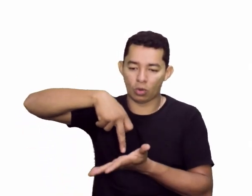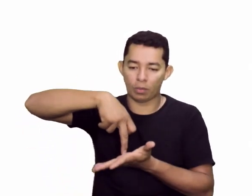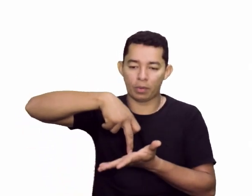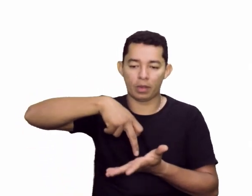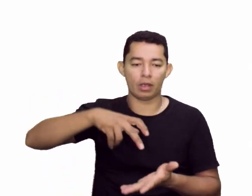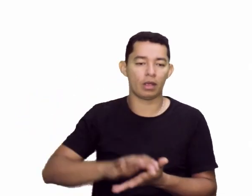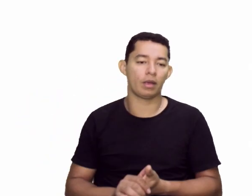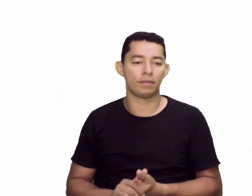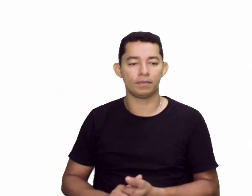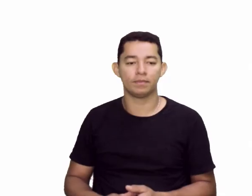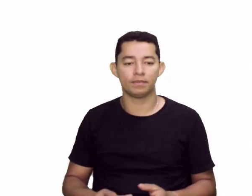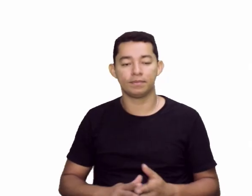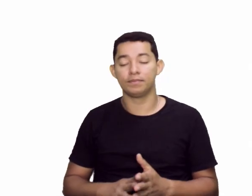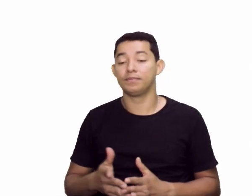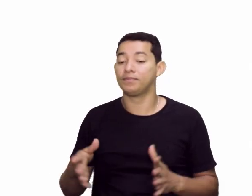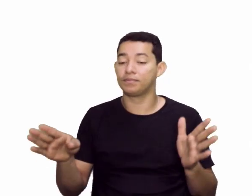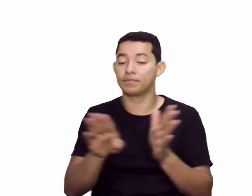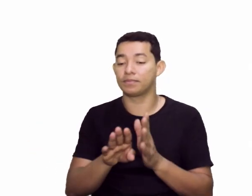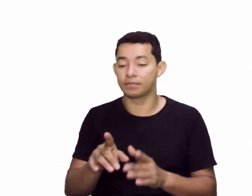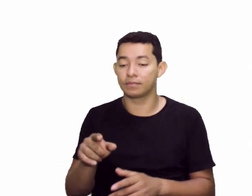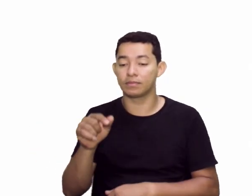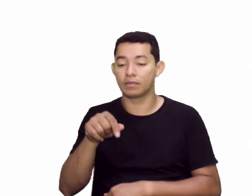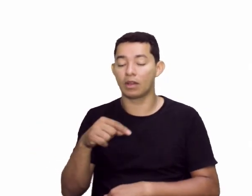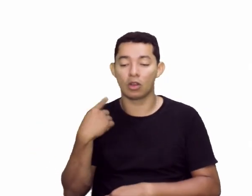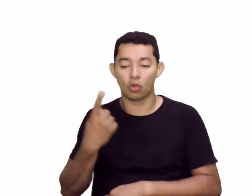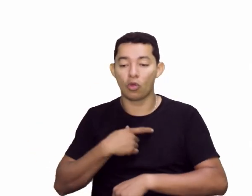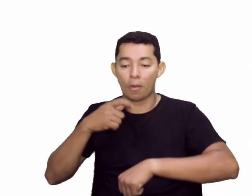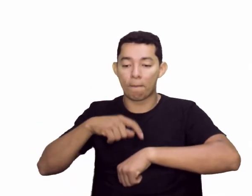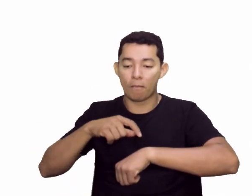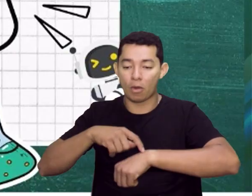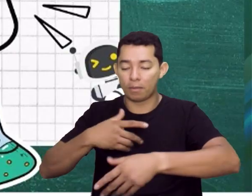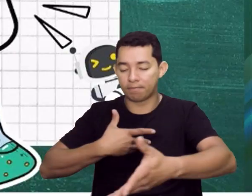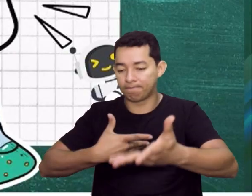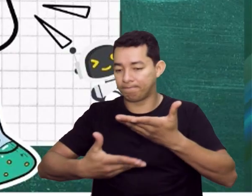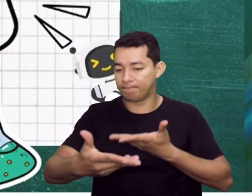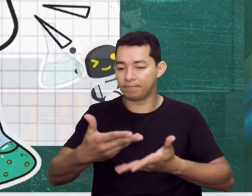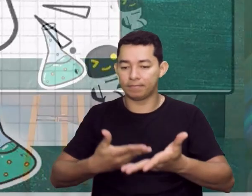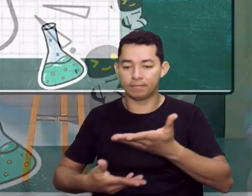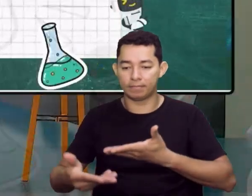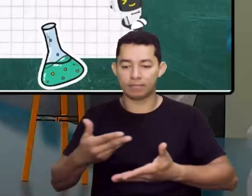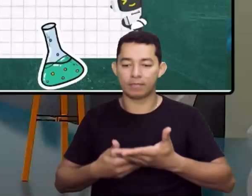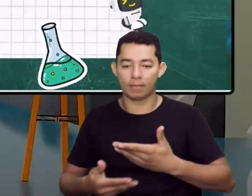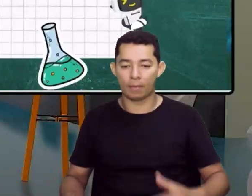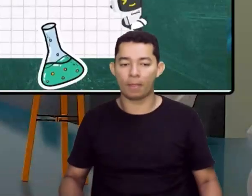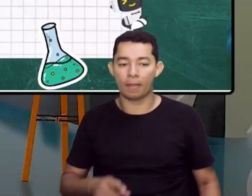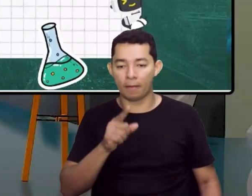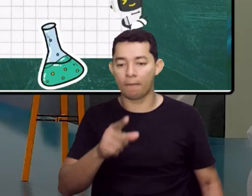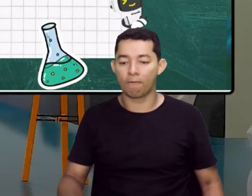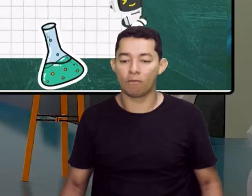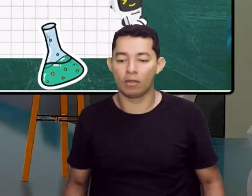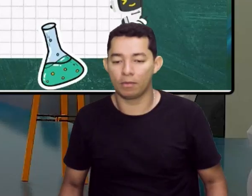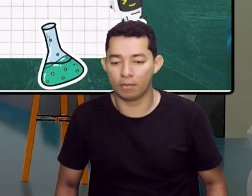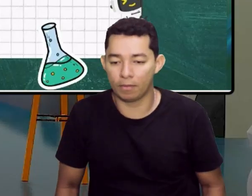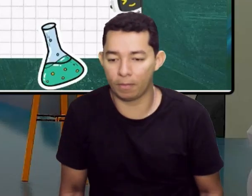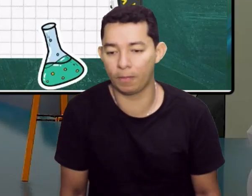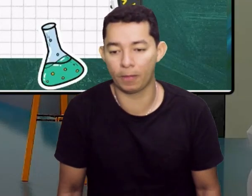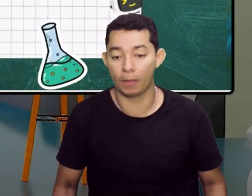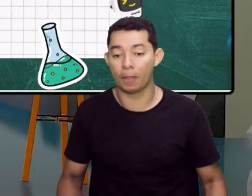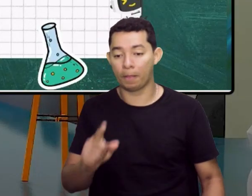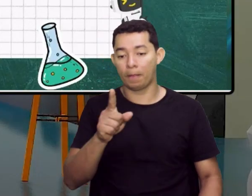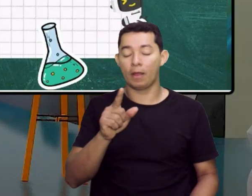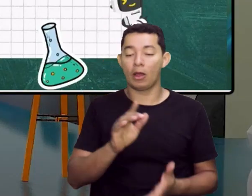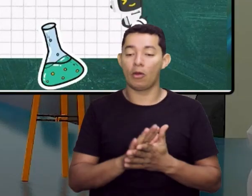rio. Ok? Chegamos, então, ao nosso momento interativo. É o momento onde você vai parar